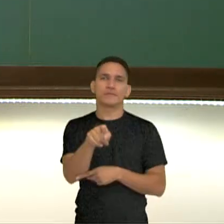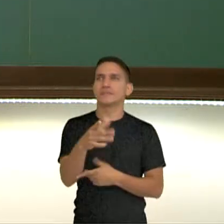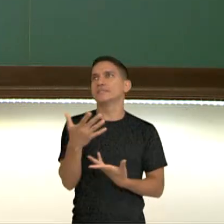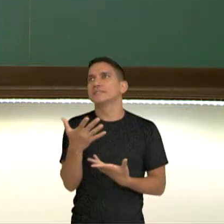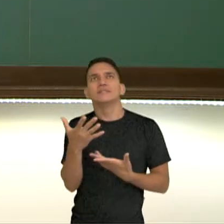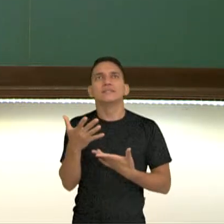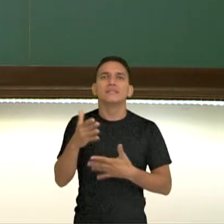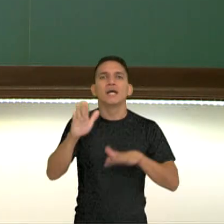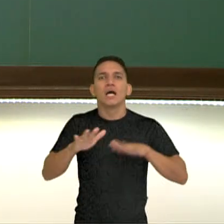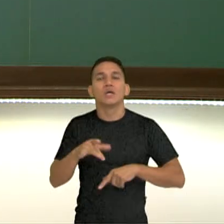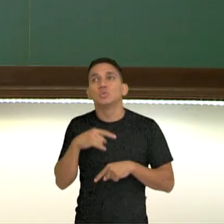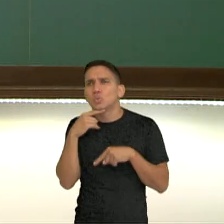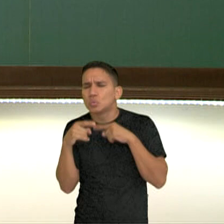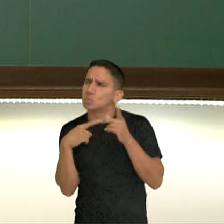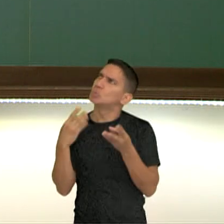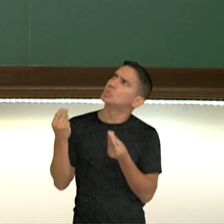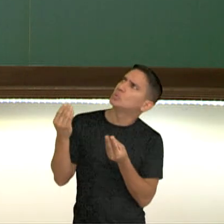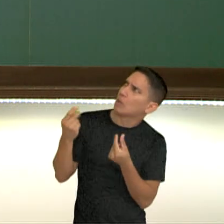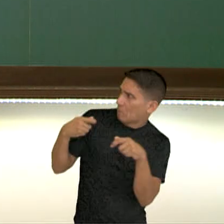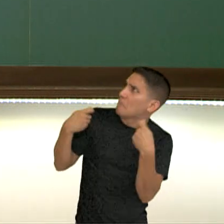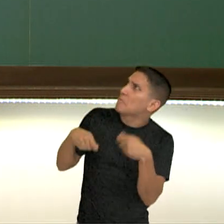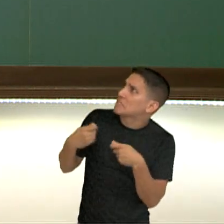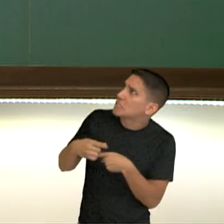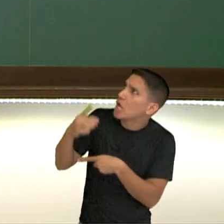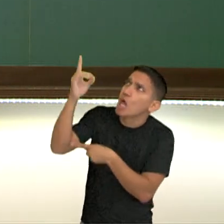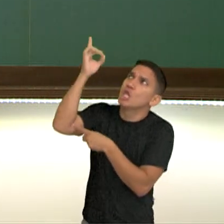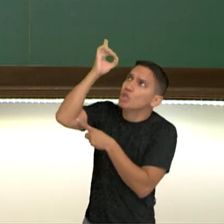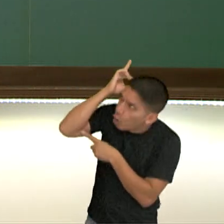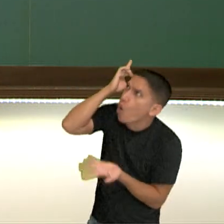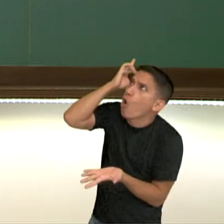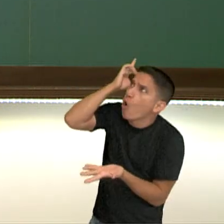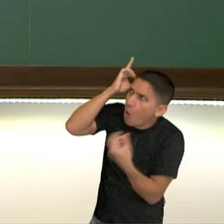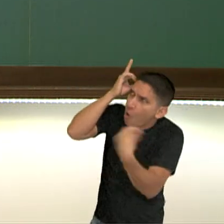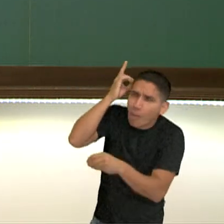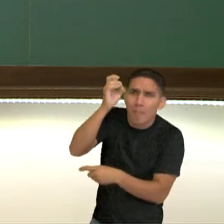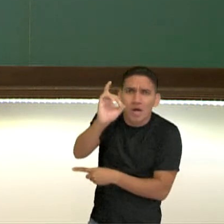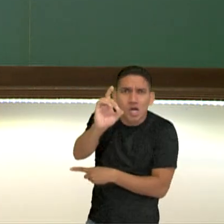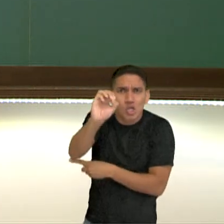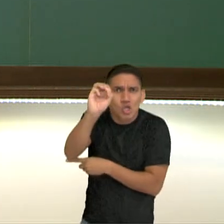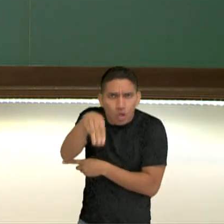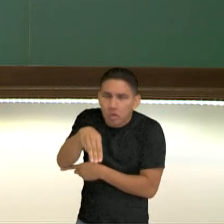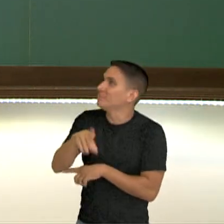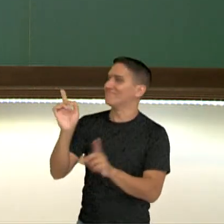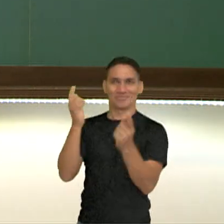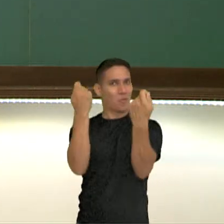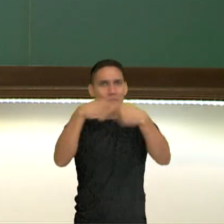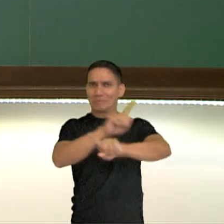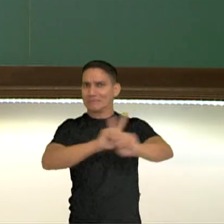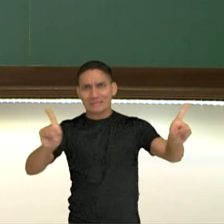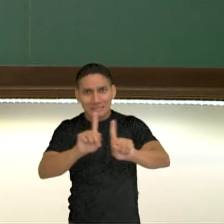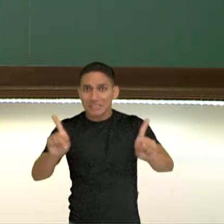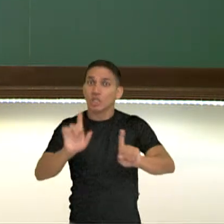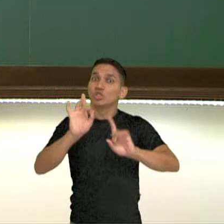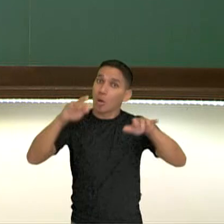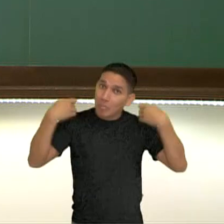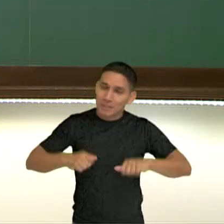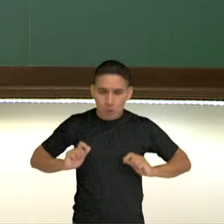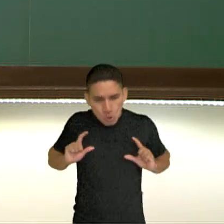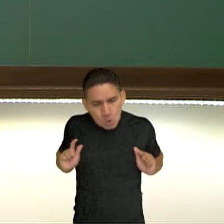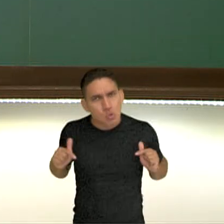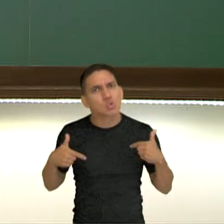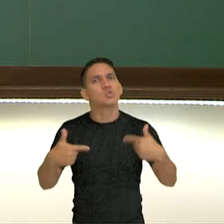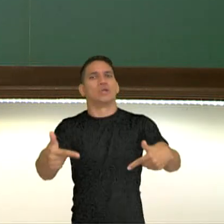tenha se perguntado precisa de Dom tem que ter Dom para ser artista e tem que ter